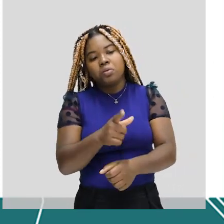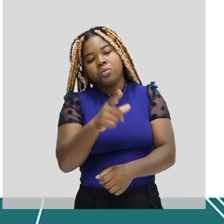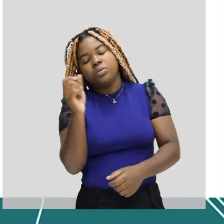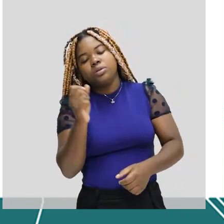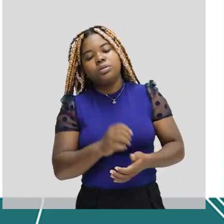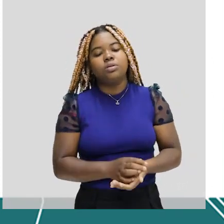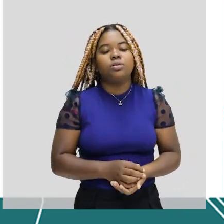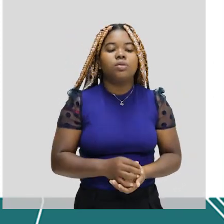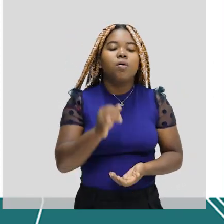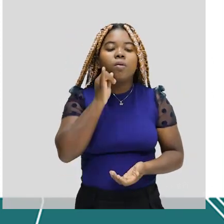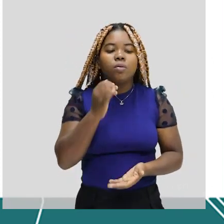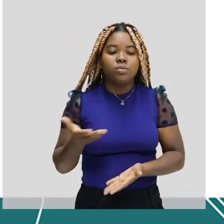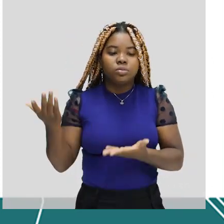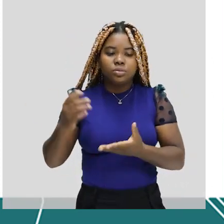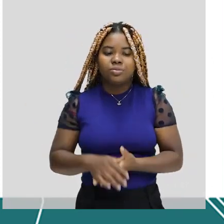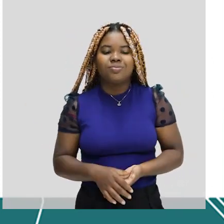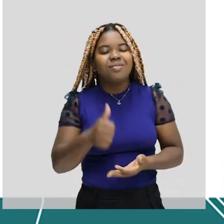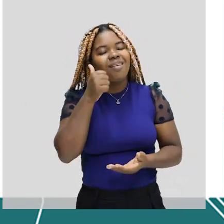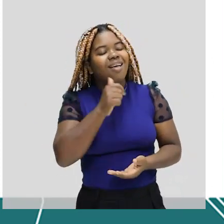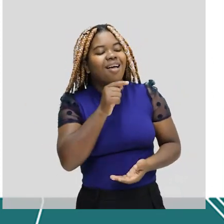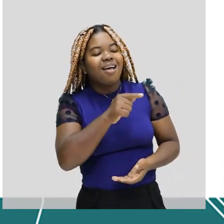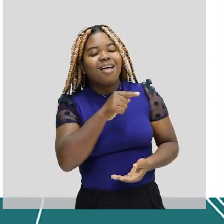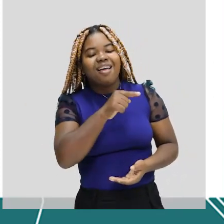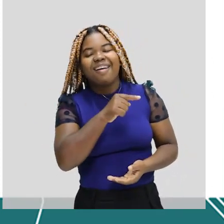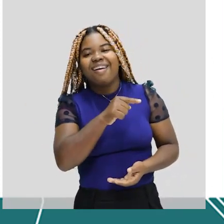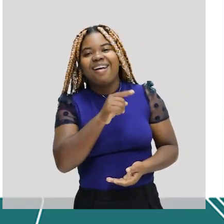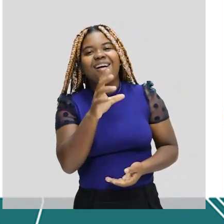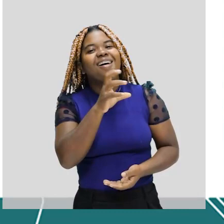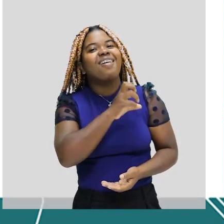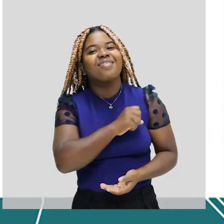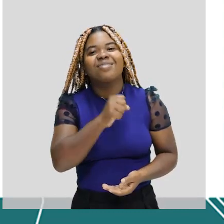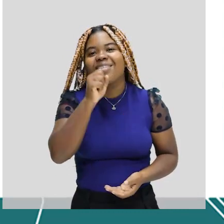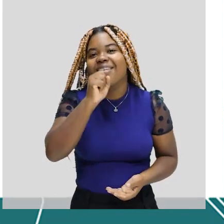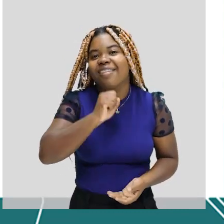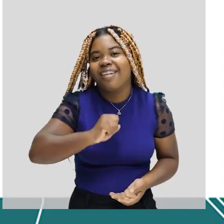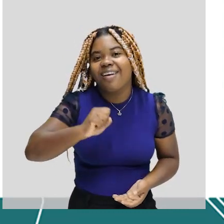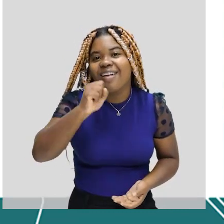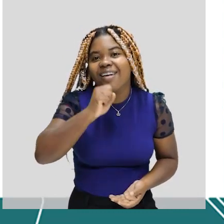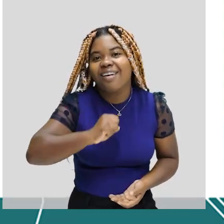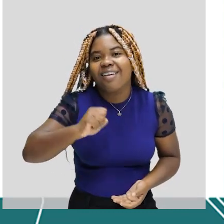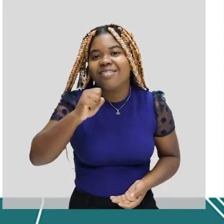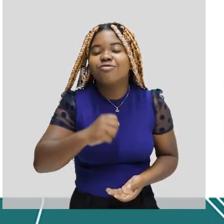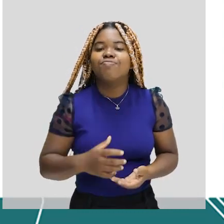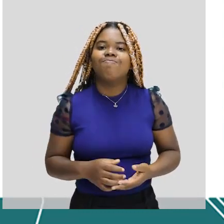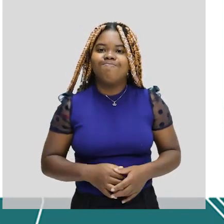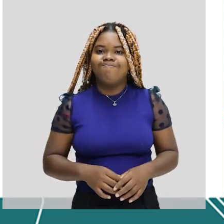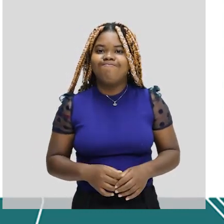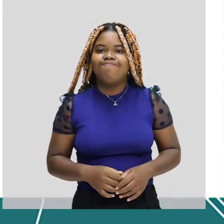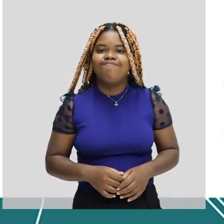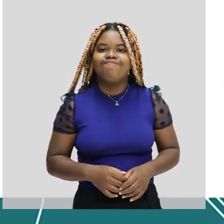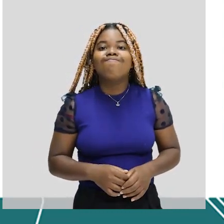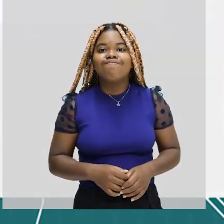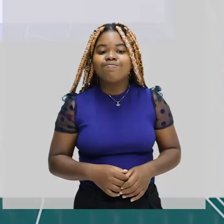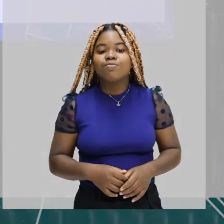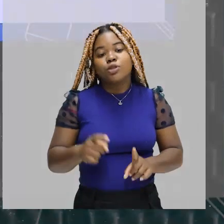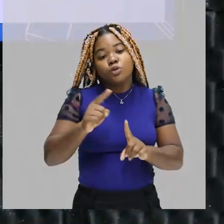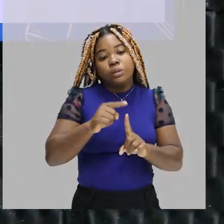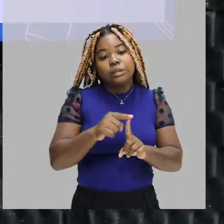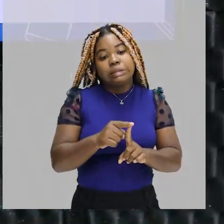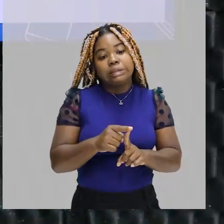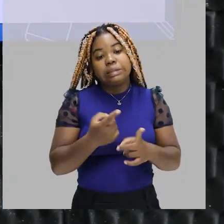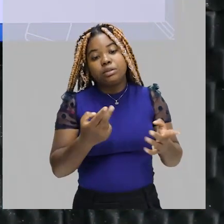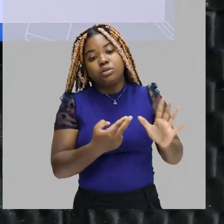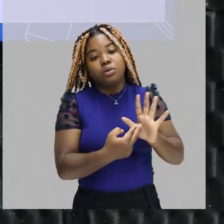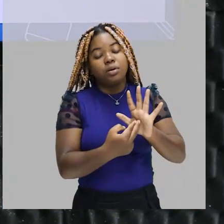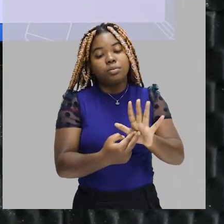she loves ice cream. Ela ama sorvete. Normalmente, essas situações que são representadas por verbos estáticos,